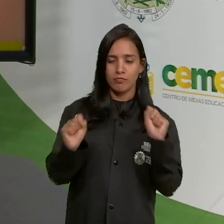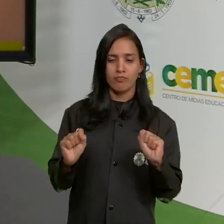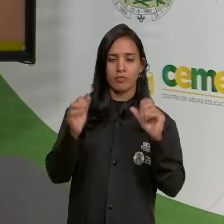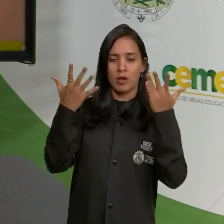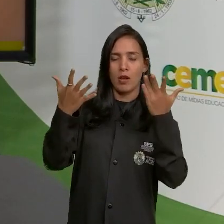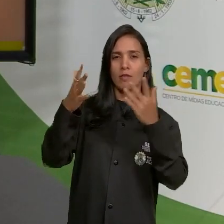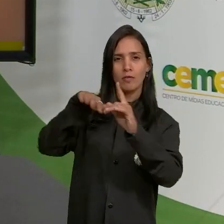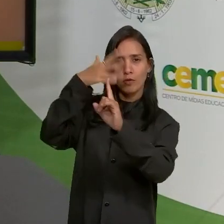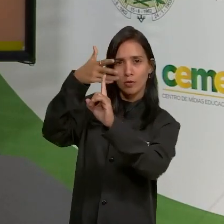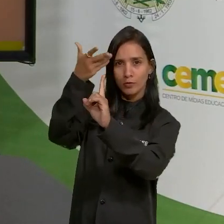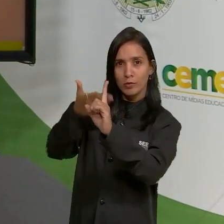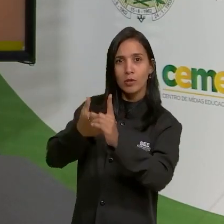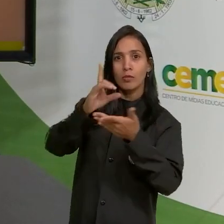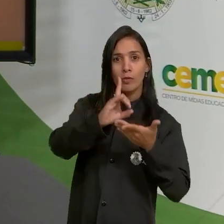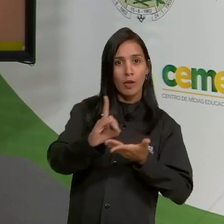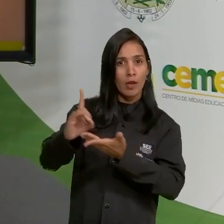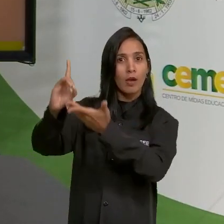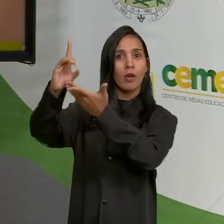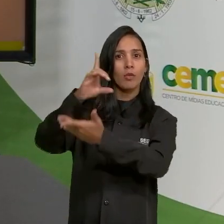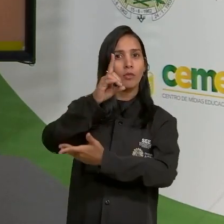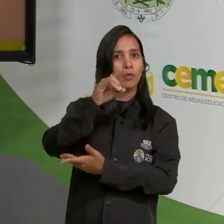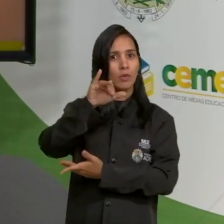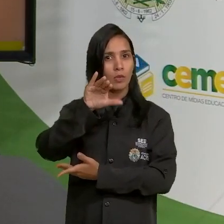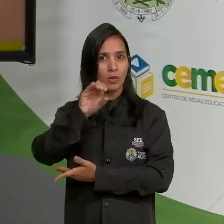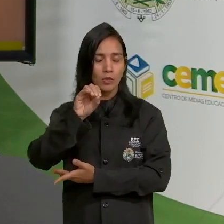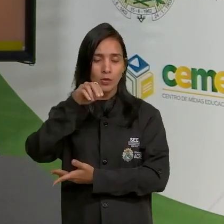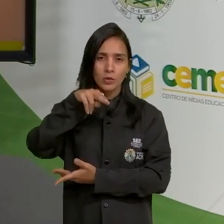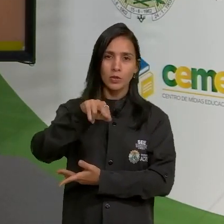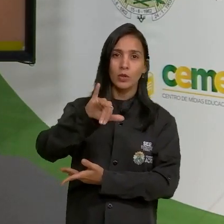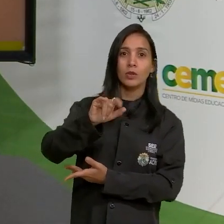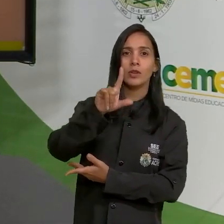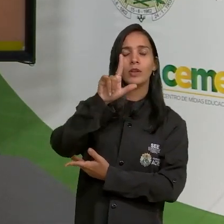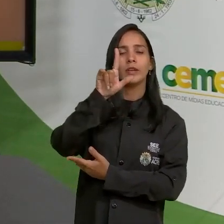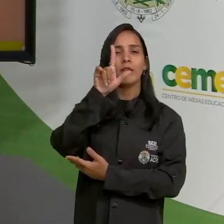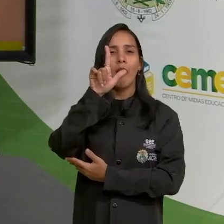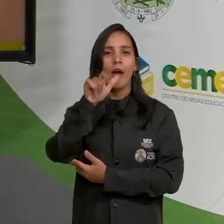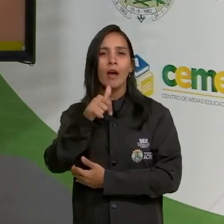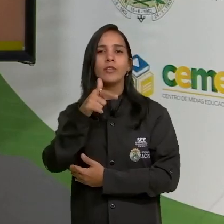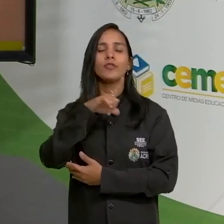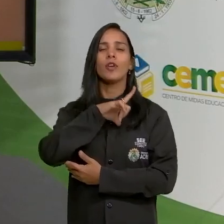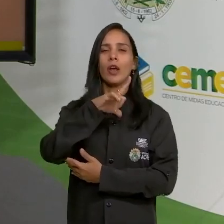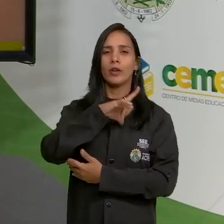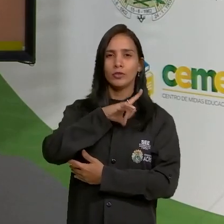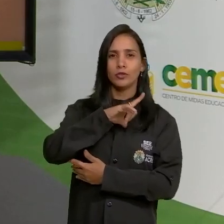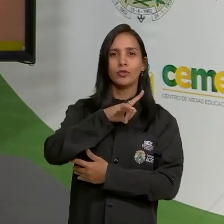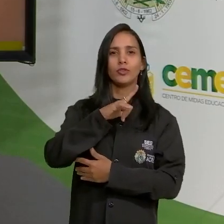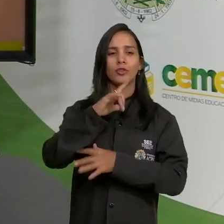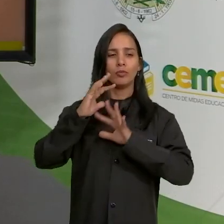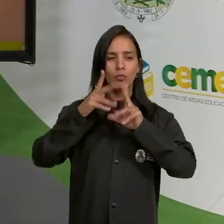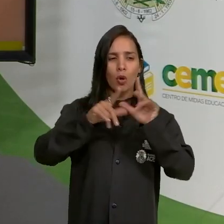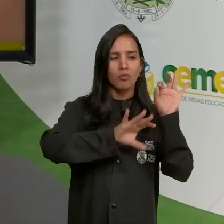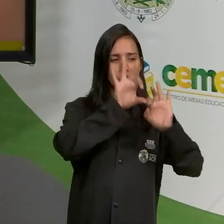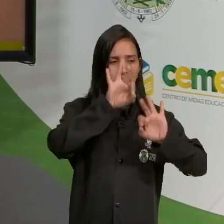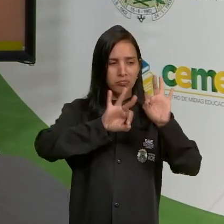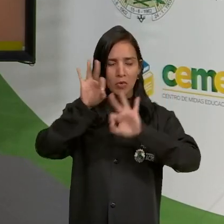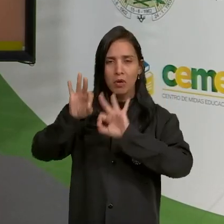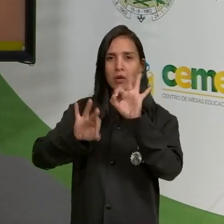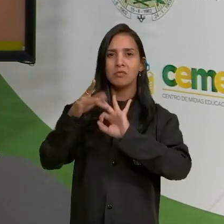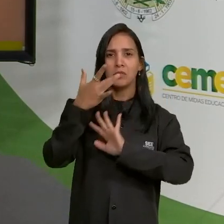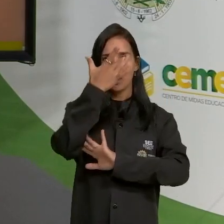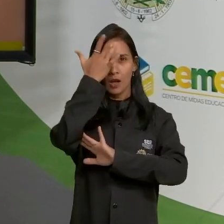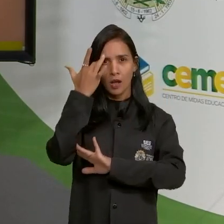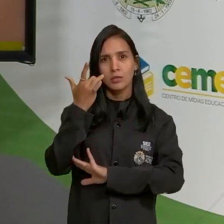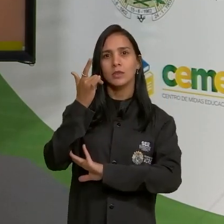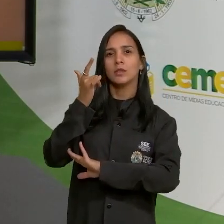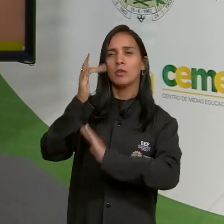elas aconteciam ali de forma bem orgânica, né, com as procissões ali das pessoas que faziam